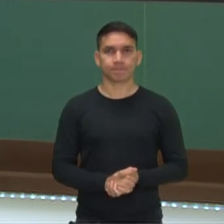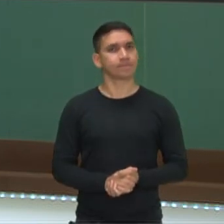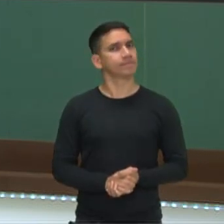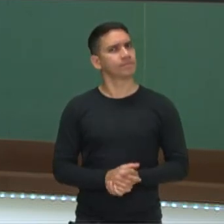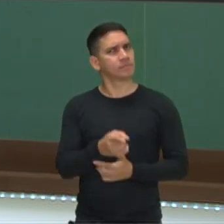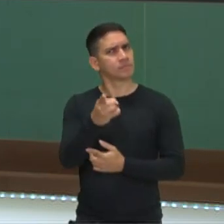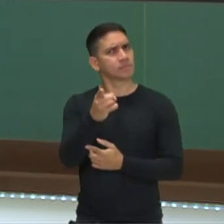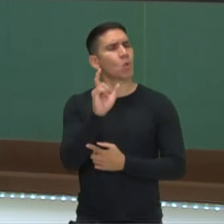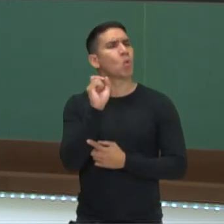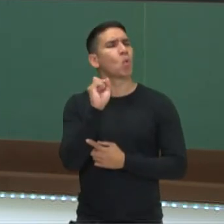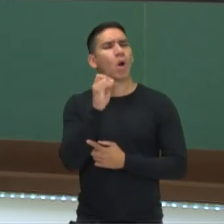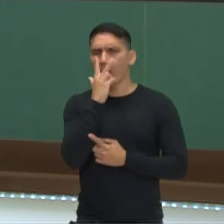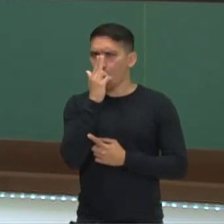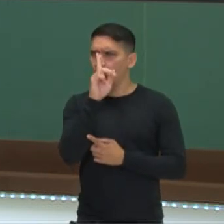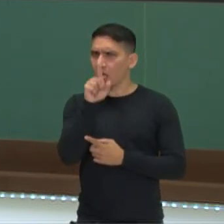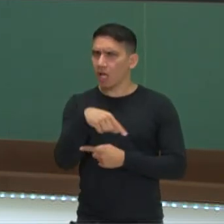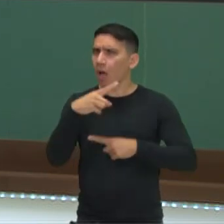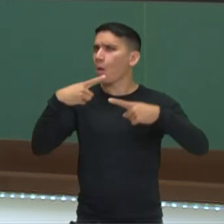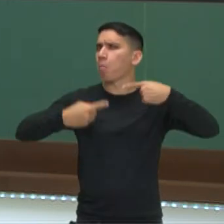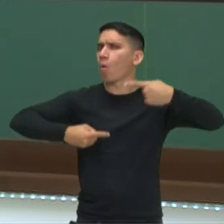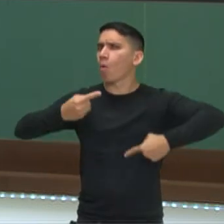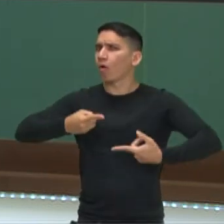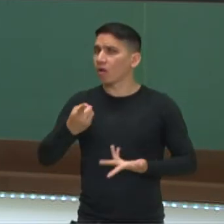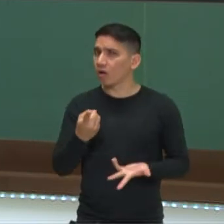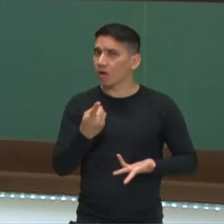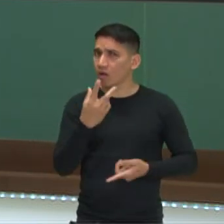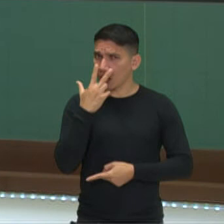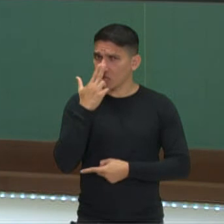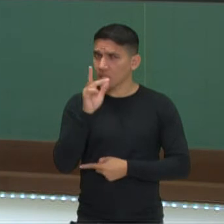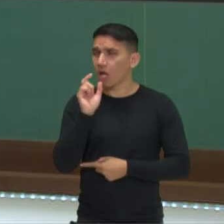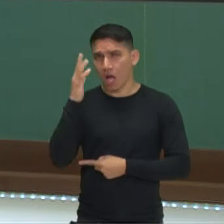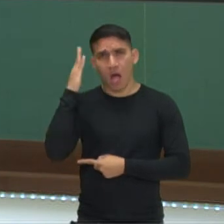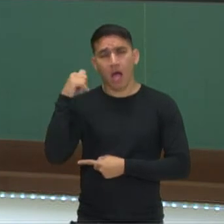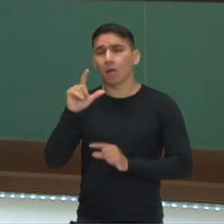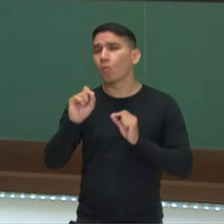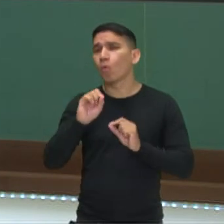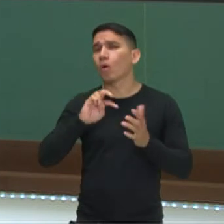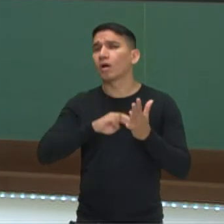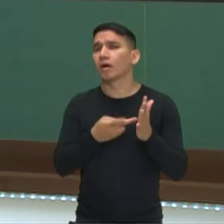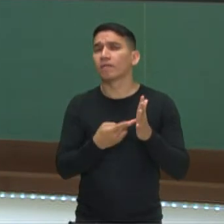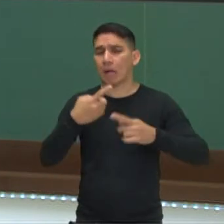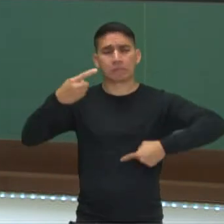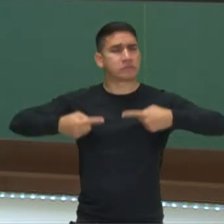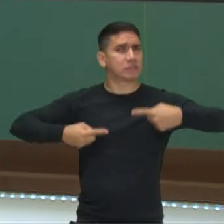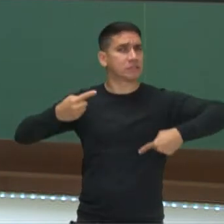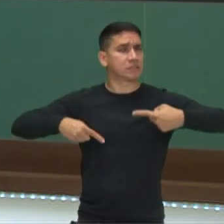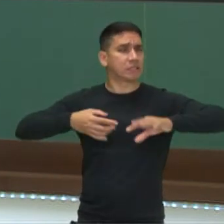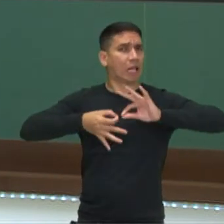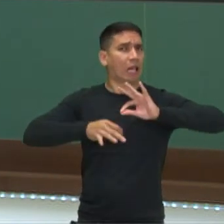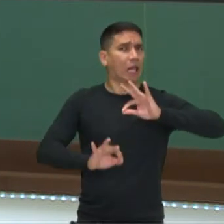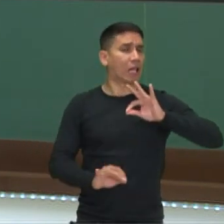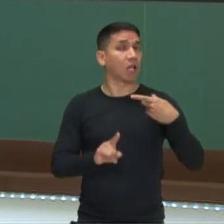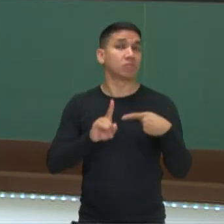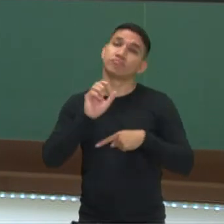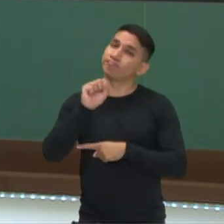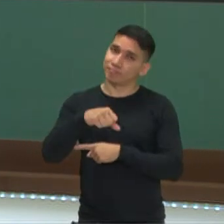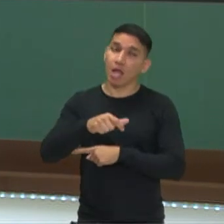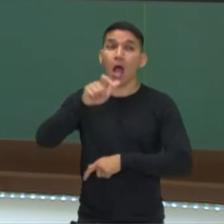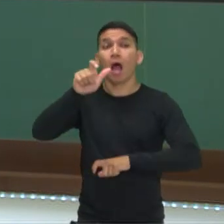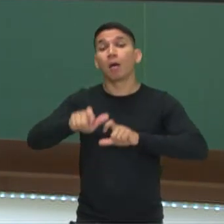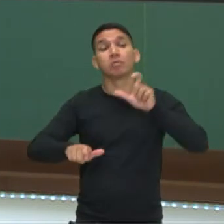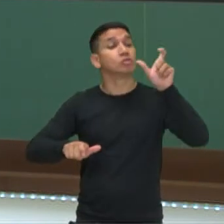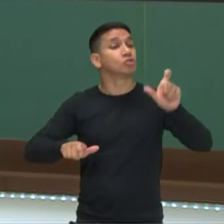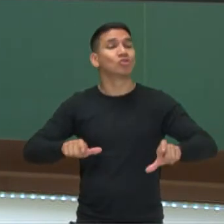Para você, o que é uma questão polêmica? Você sabe do que se trata uma questão polêmica? Sim, aquela em que as